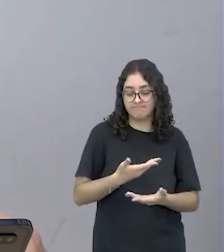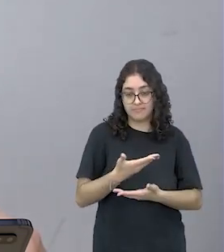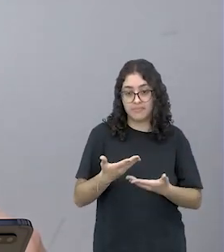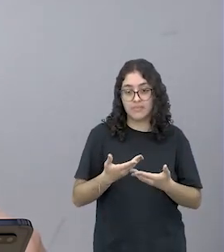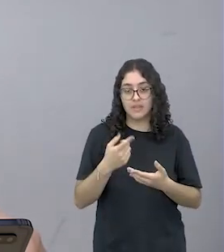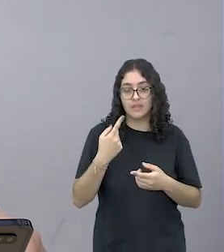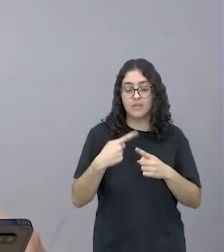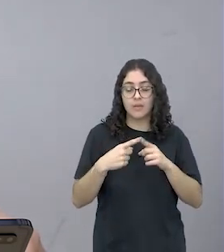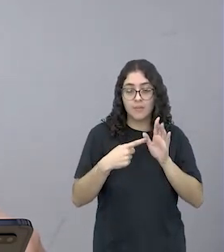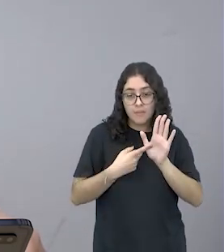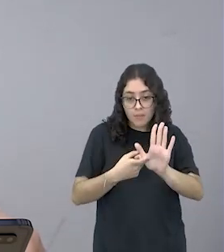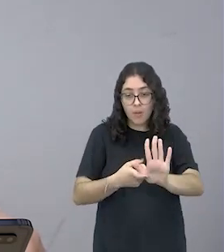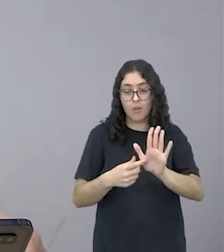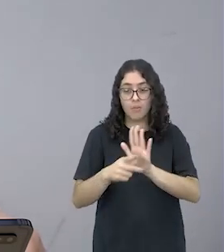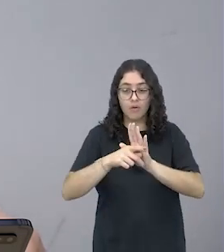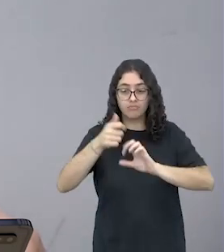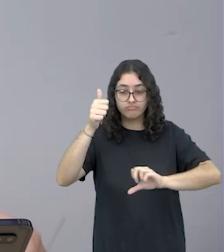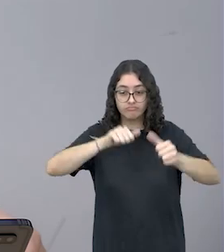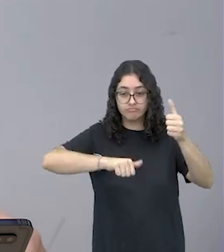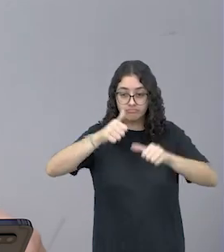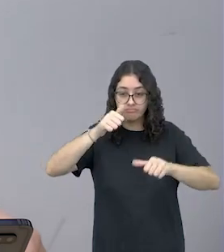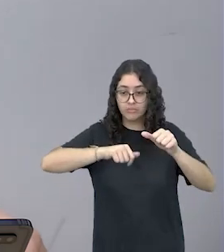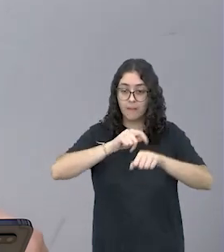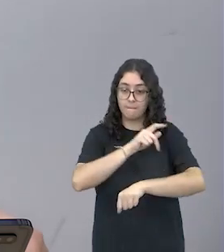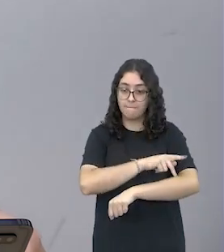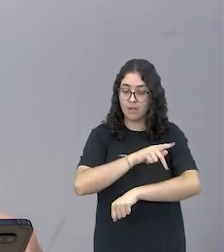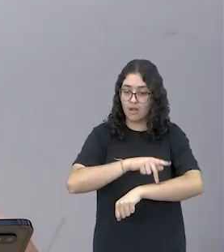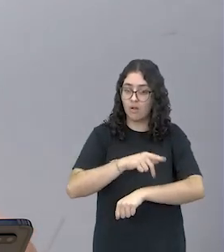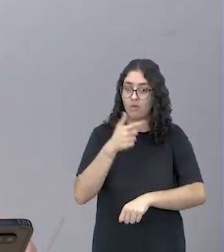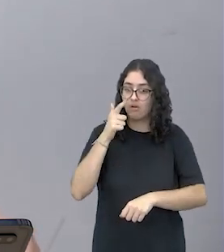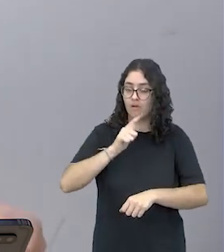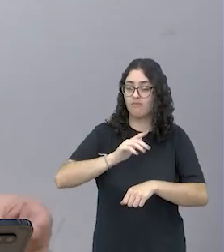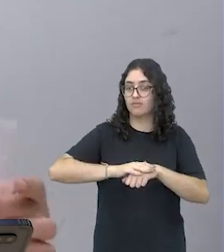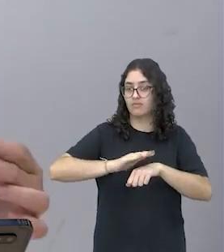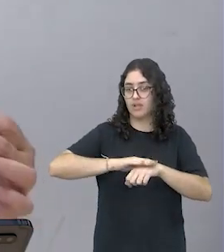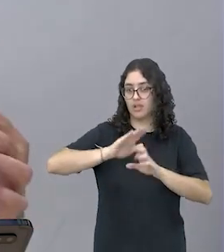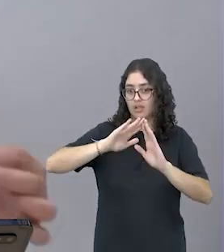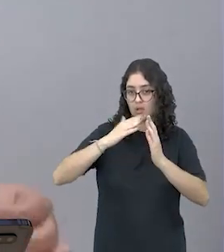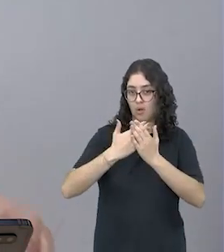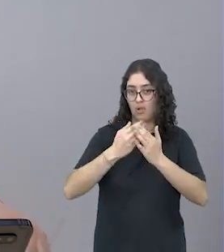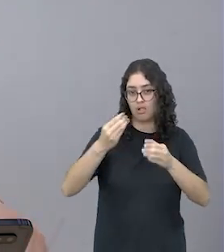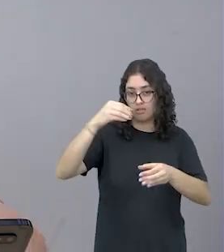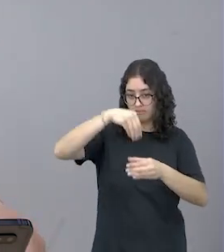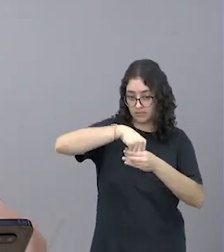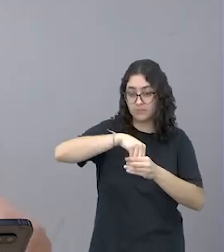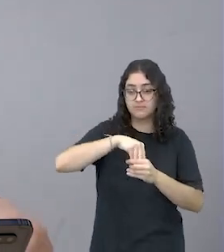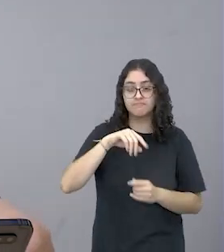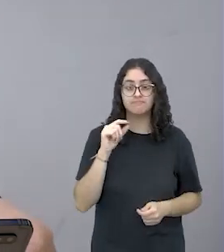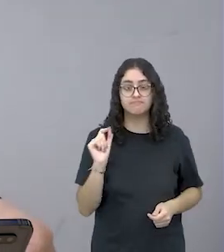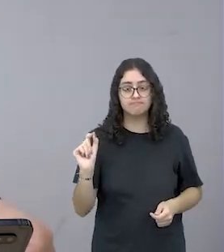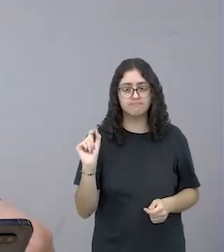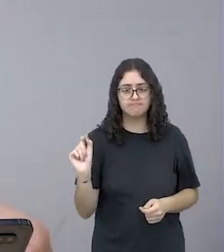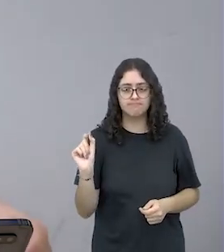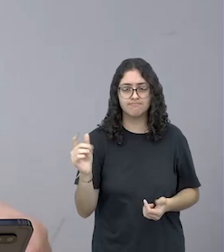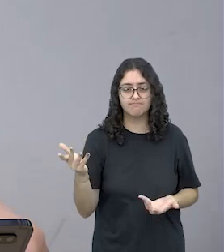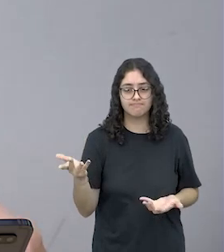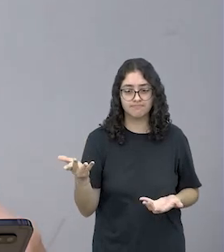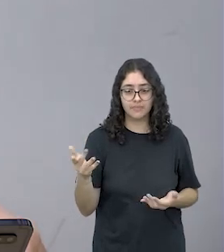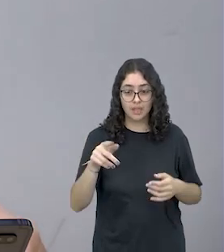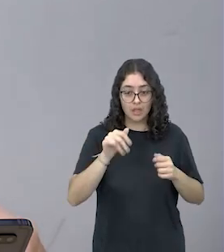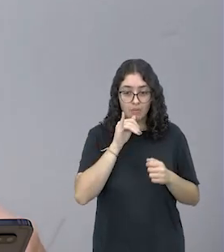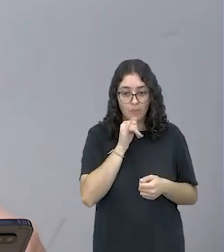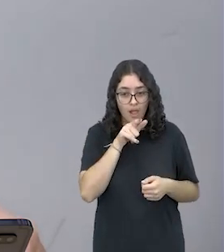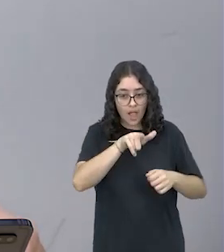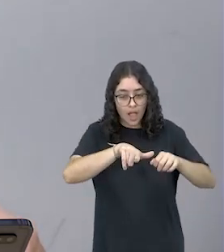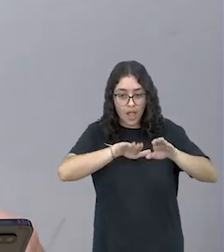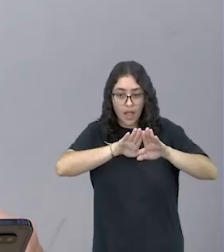forem apontadas pela avaliação pedagógica a ser realizada pelas escolas. Então, quer dizer, os